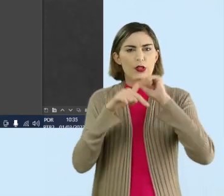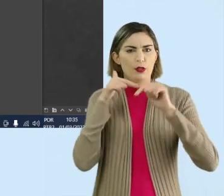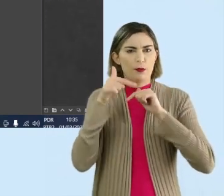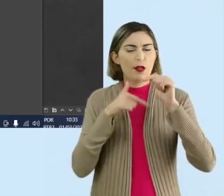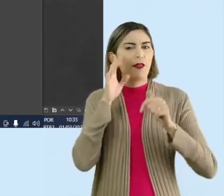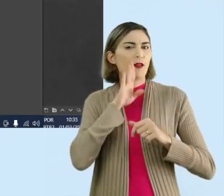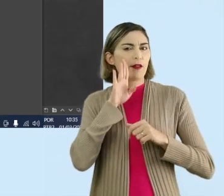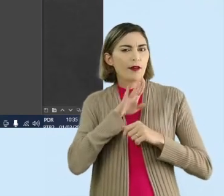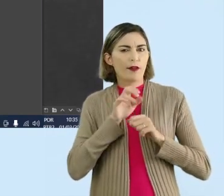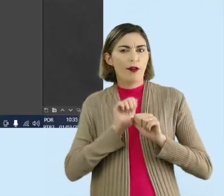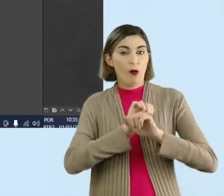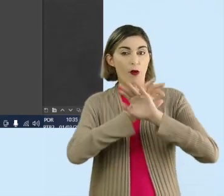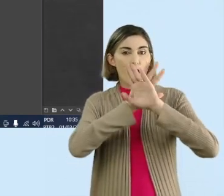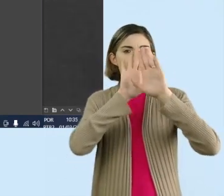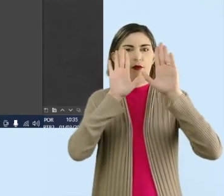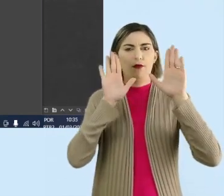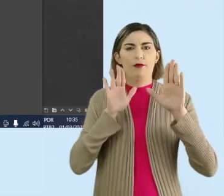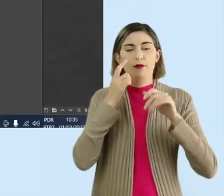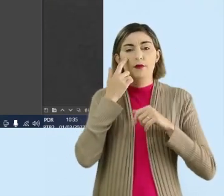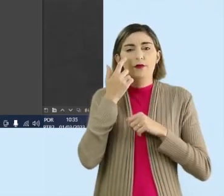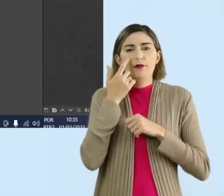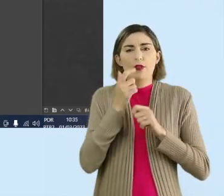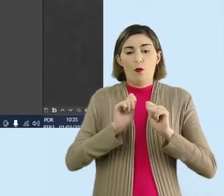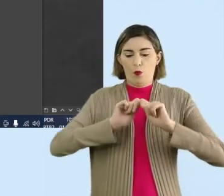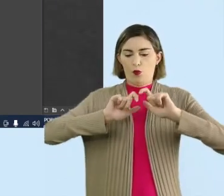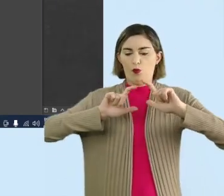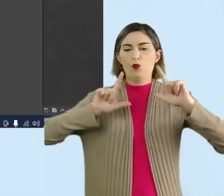clareamento. Vamos abrir a imagem.